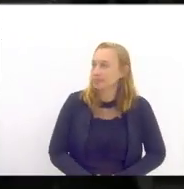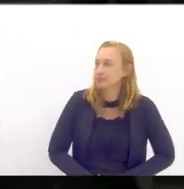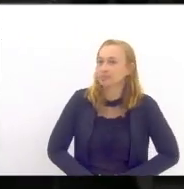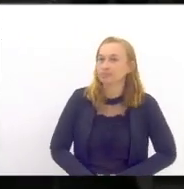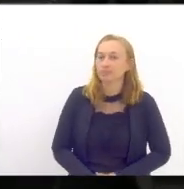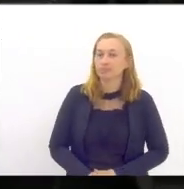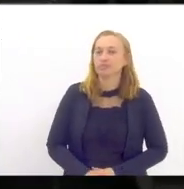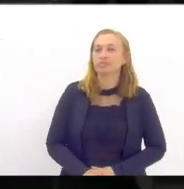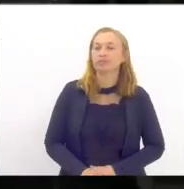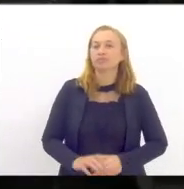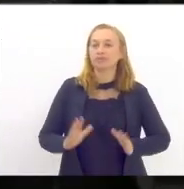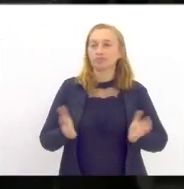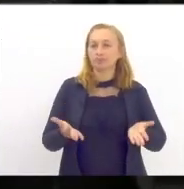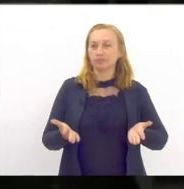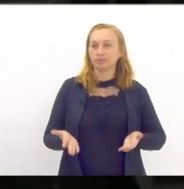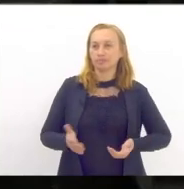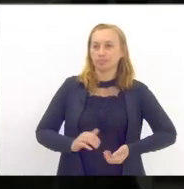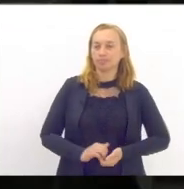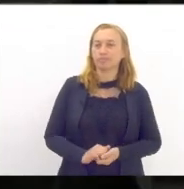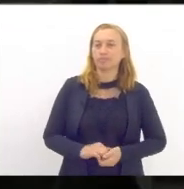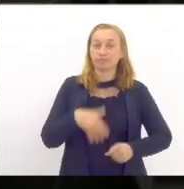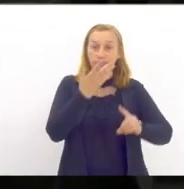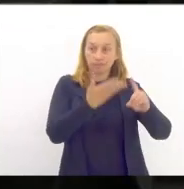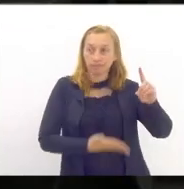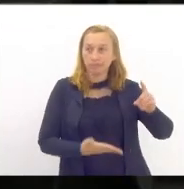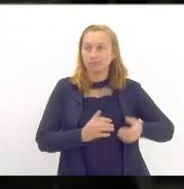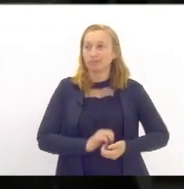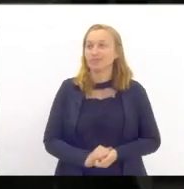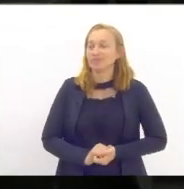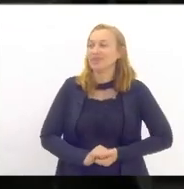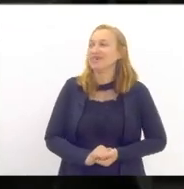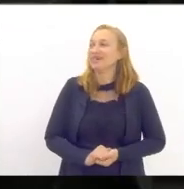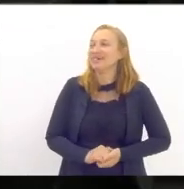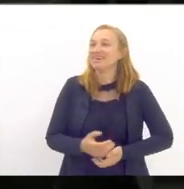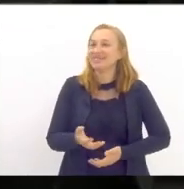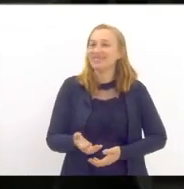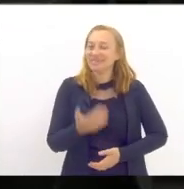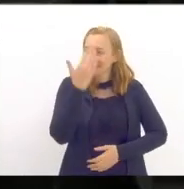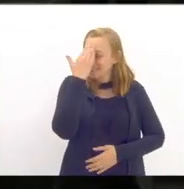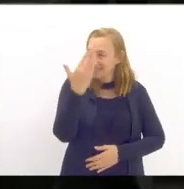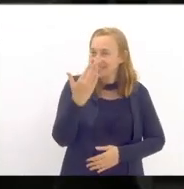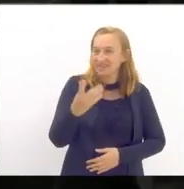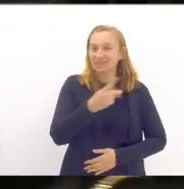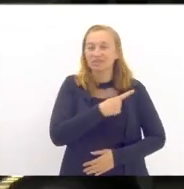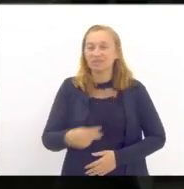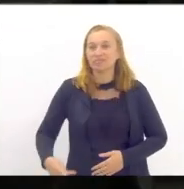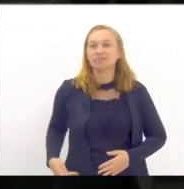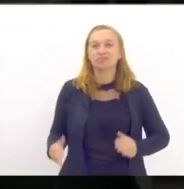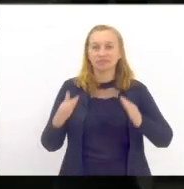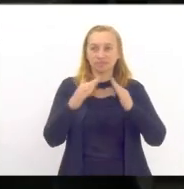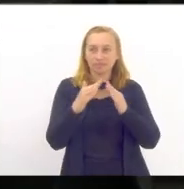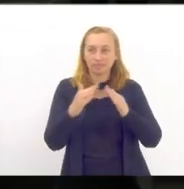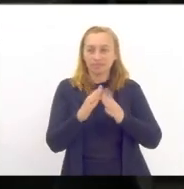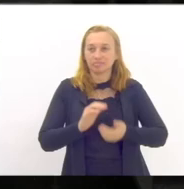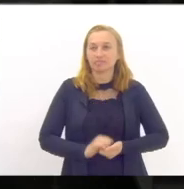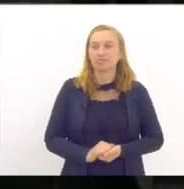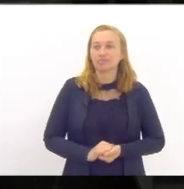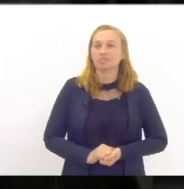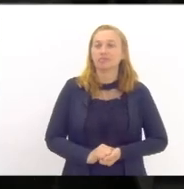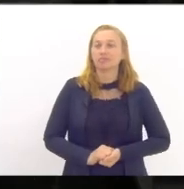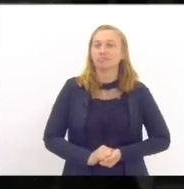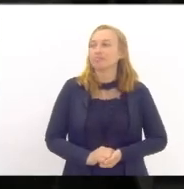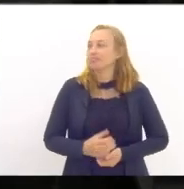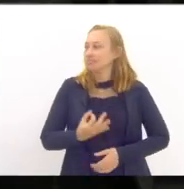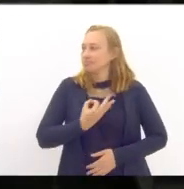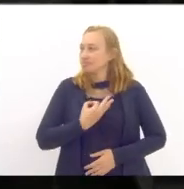hoje compõem essa mesa nessa sessão solene. Então, primeiro de tudo, queria agradecer ao presidente desta casa, propositor dessa medalha, a